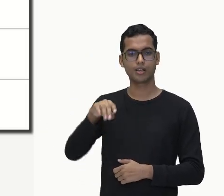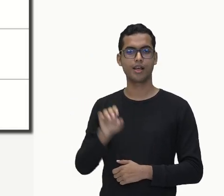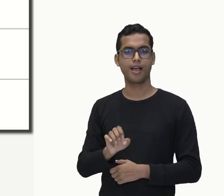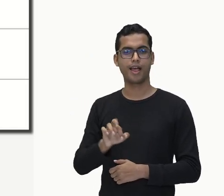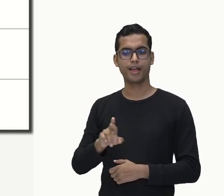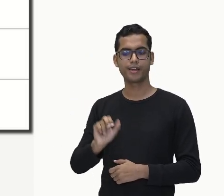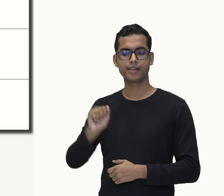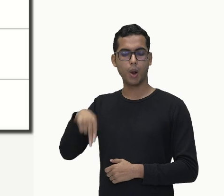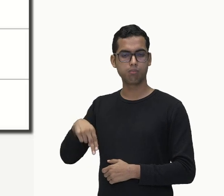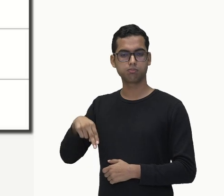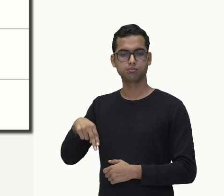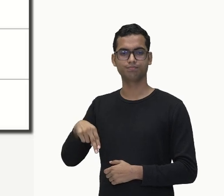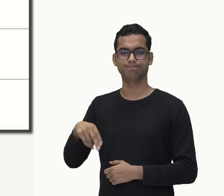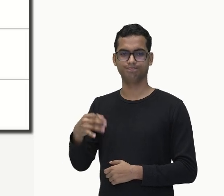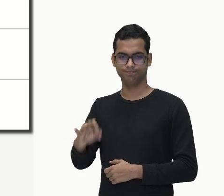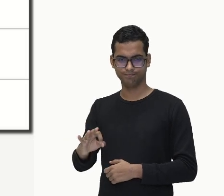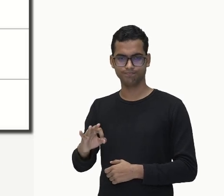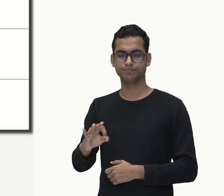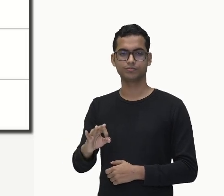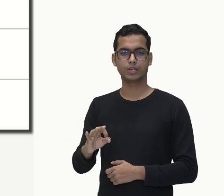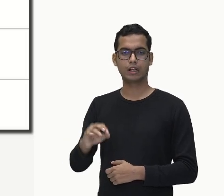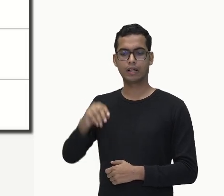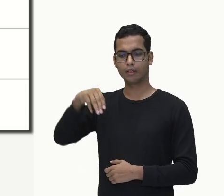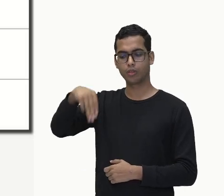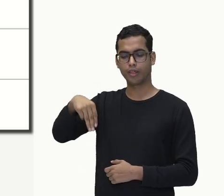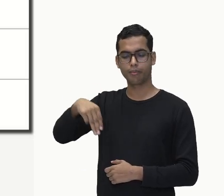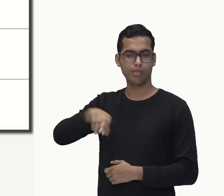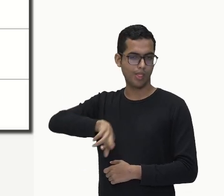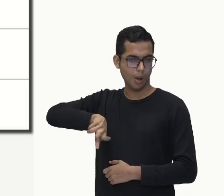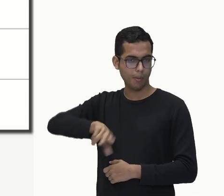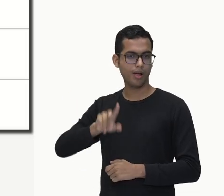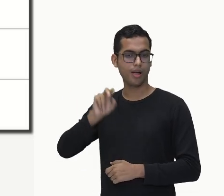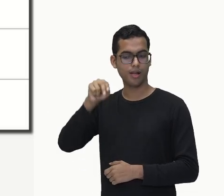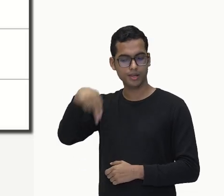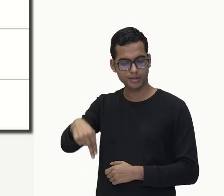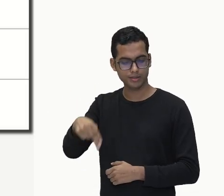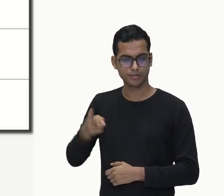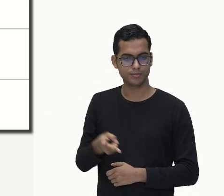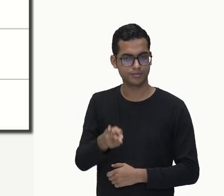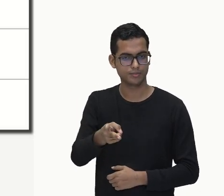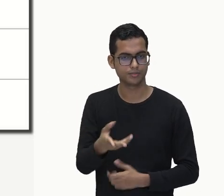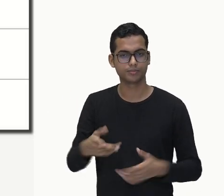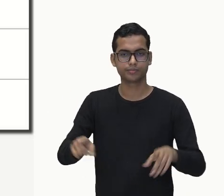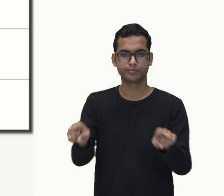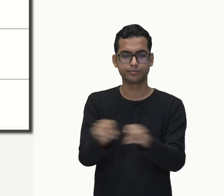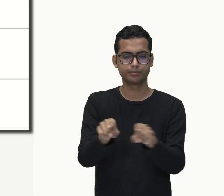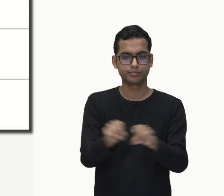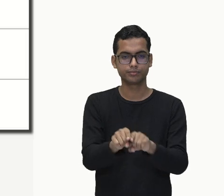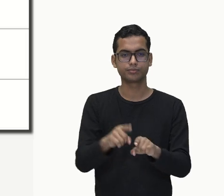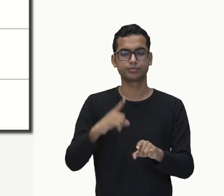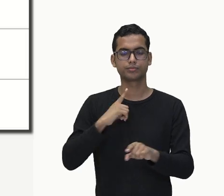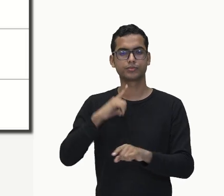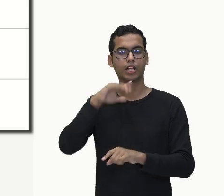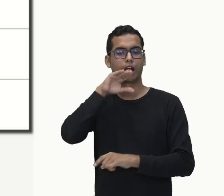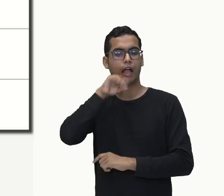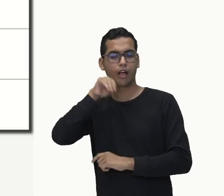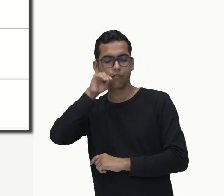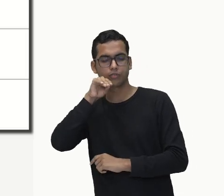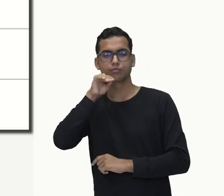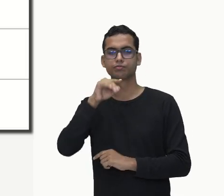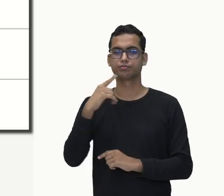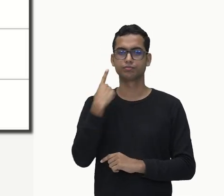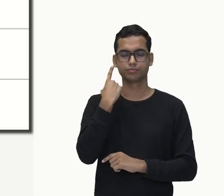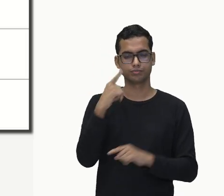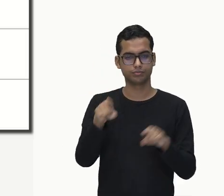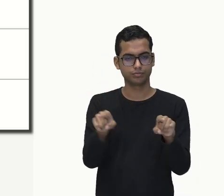bom? E a pronúncia, né, que ninguém diz era. No espanhol, era, eras, era, ok? Vamos para o verbo ver.